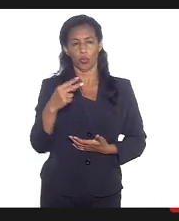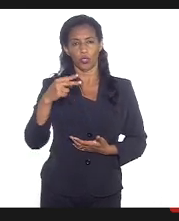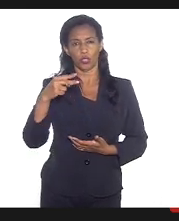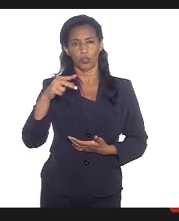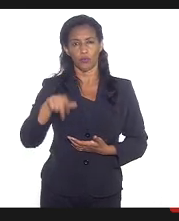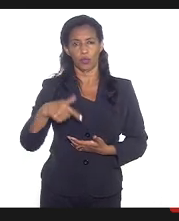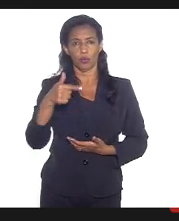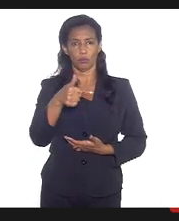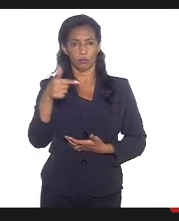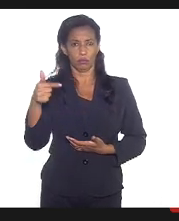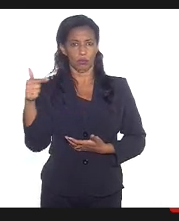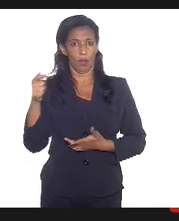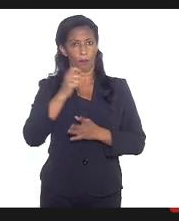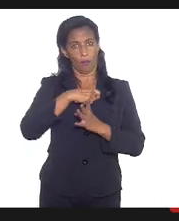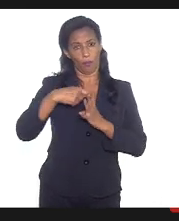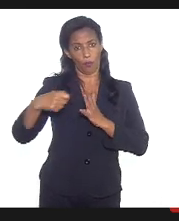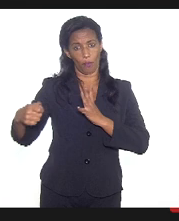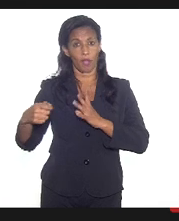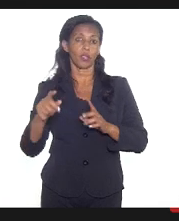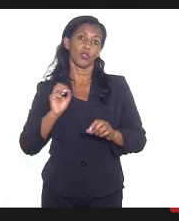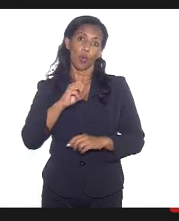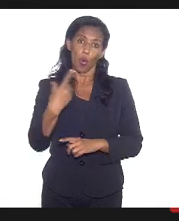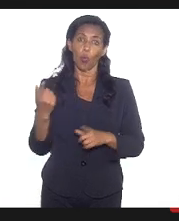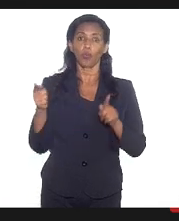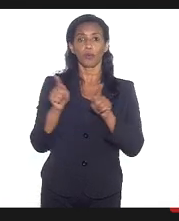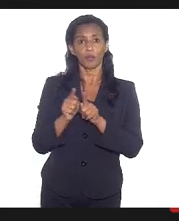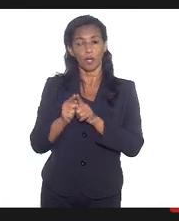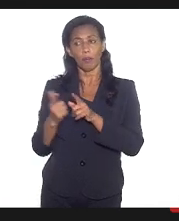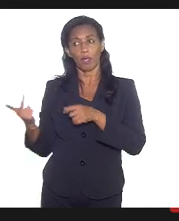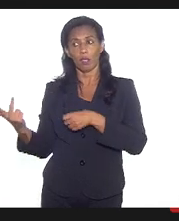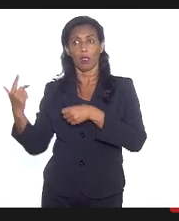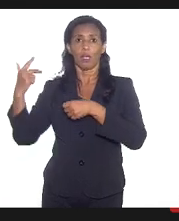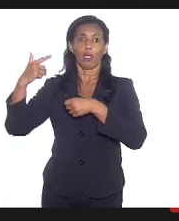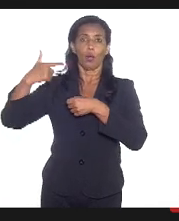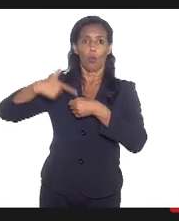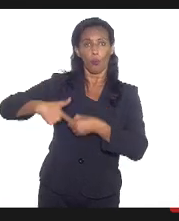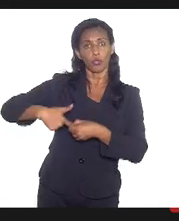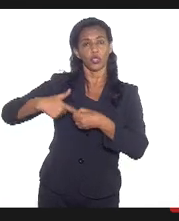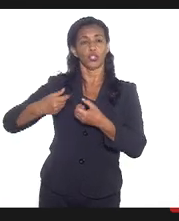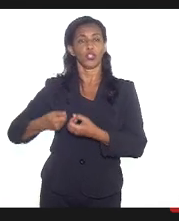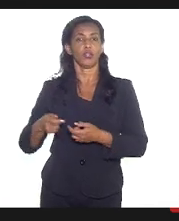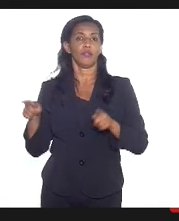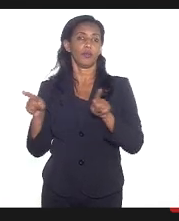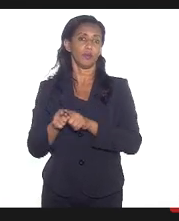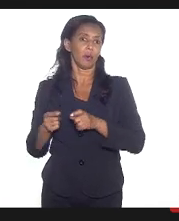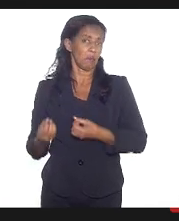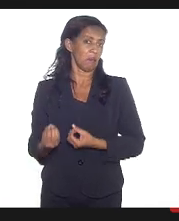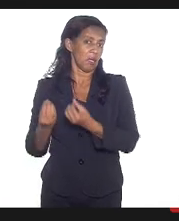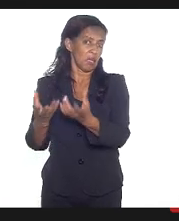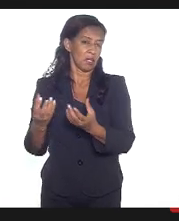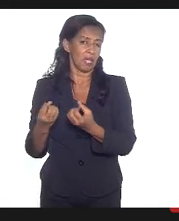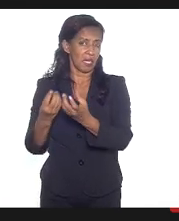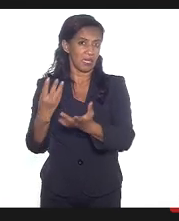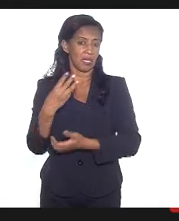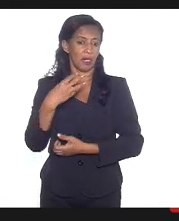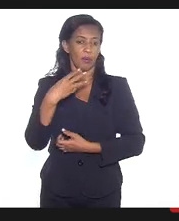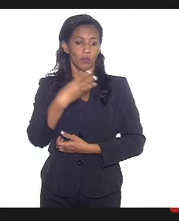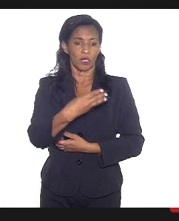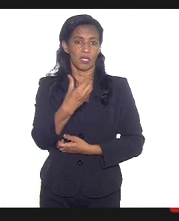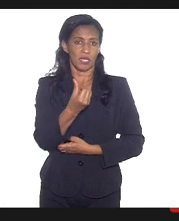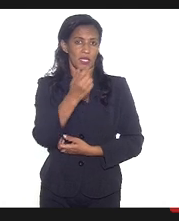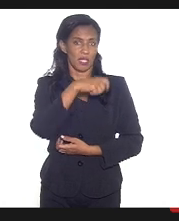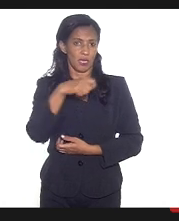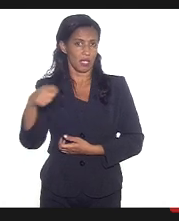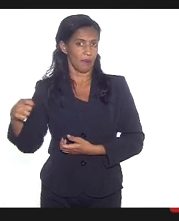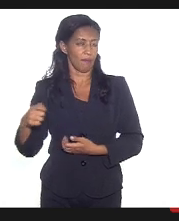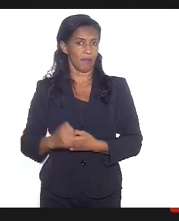2.390.000 por mês, e forneceria também combustível, 800 milhões em combustível, num prazo de 360 meses, que daria em